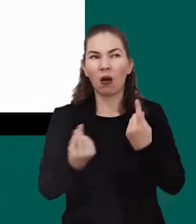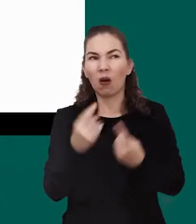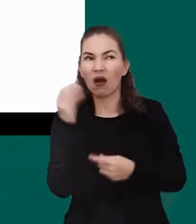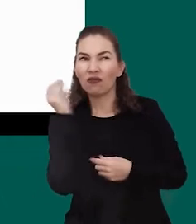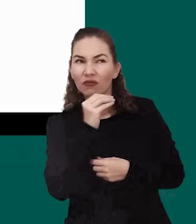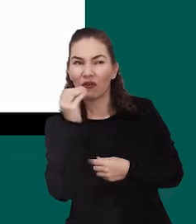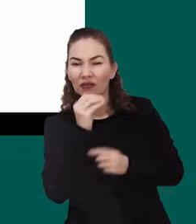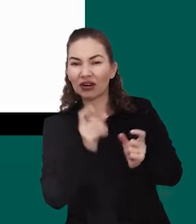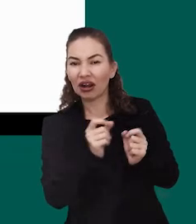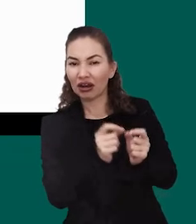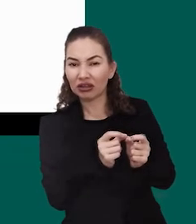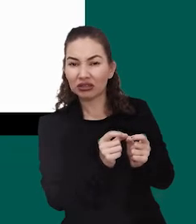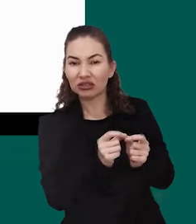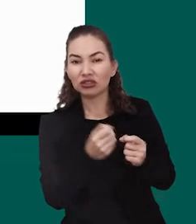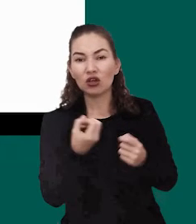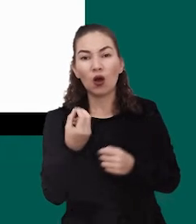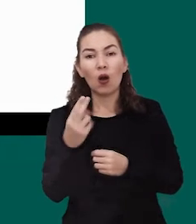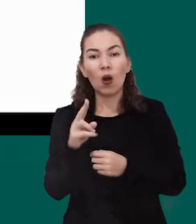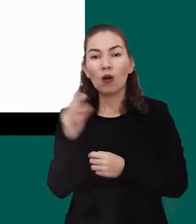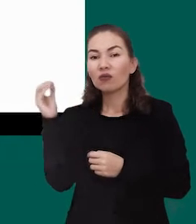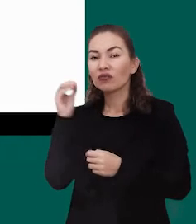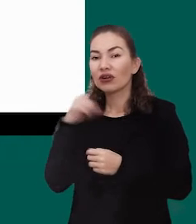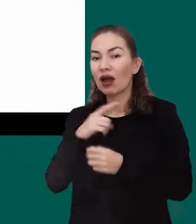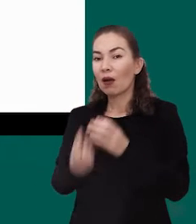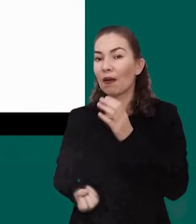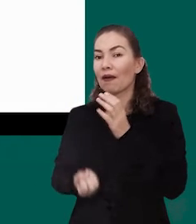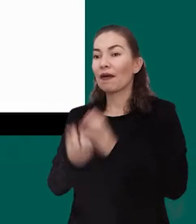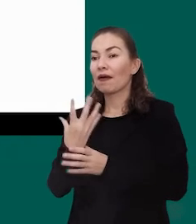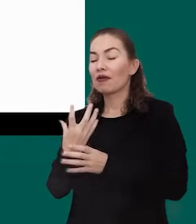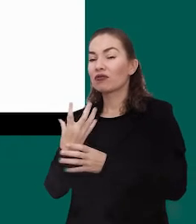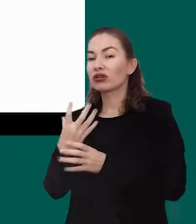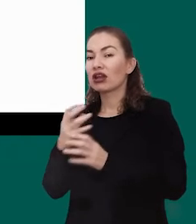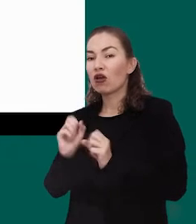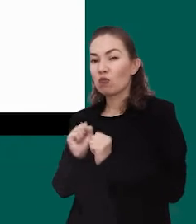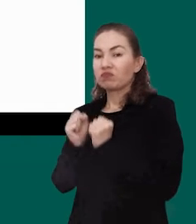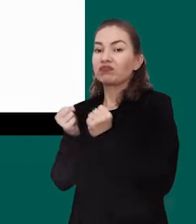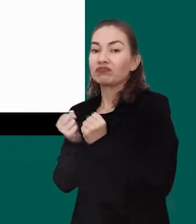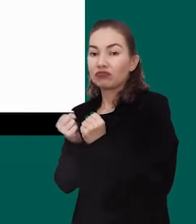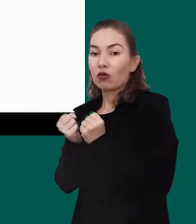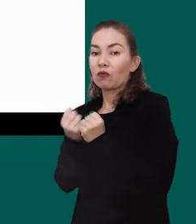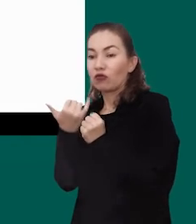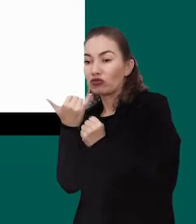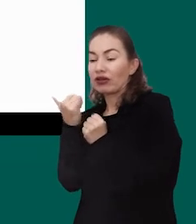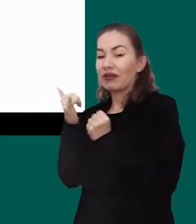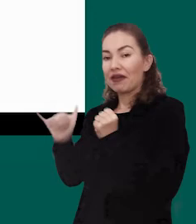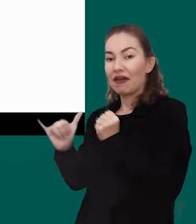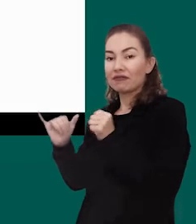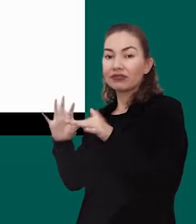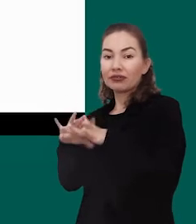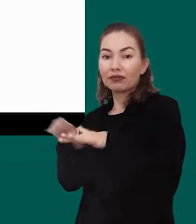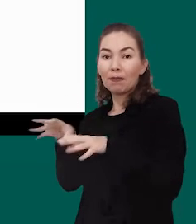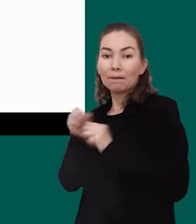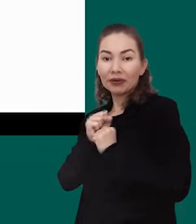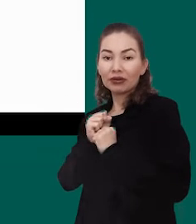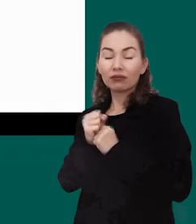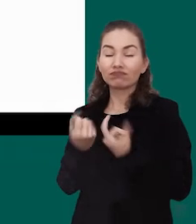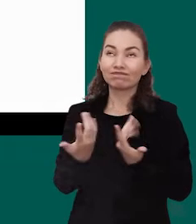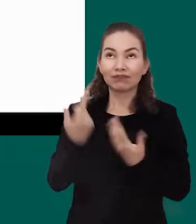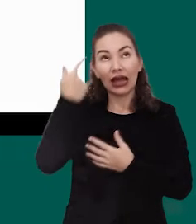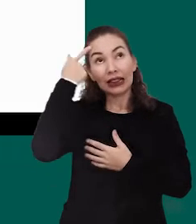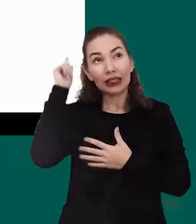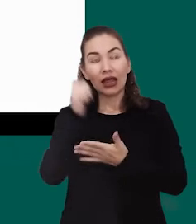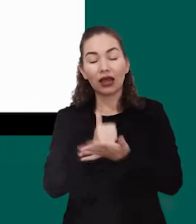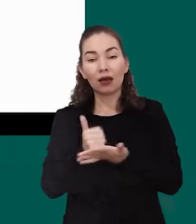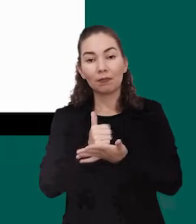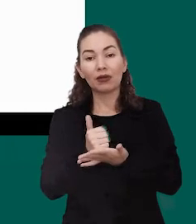esse agente, e enfraquecendo esse agente, eu criei uma defesa para essas aves, para essas galinhas, esses patos? Essa acabou sendo a ideia básica